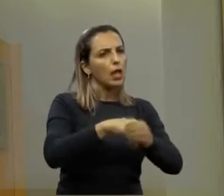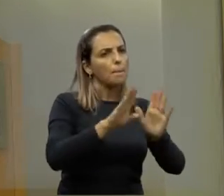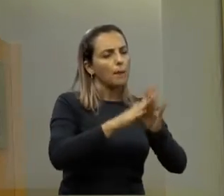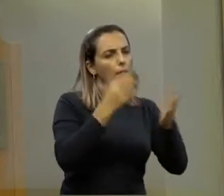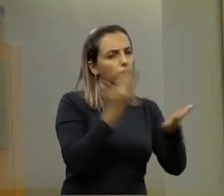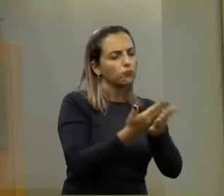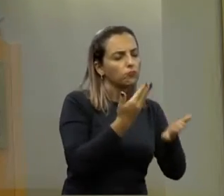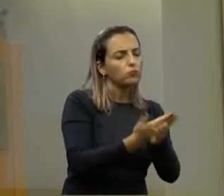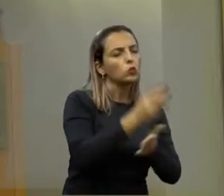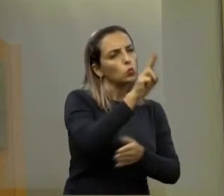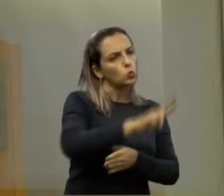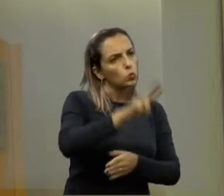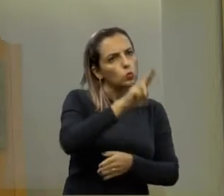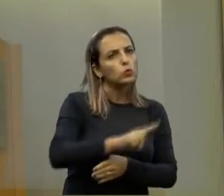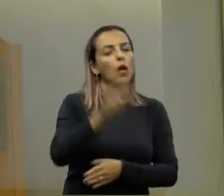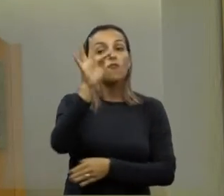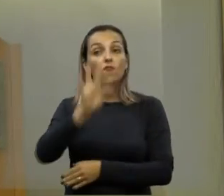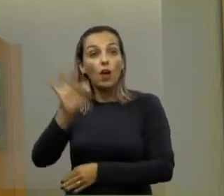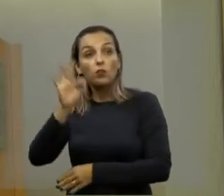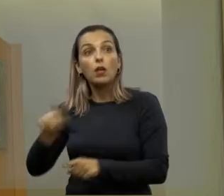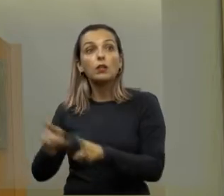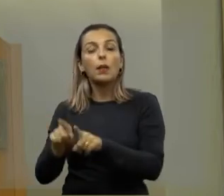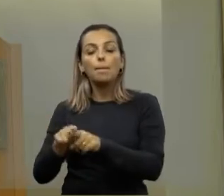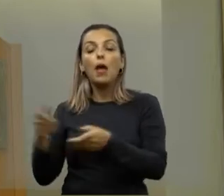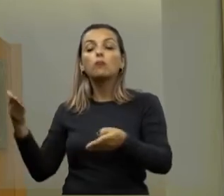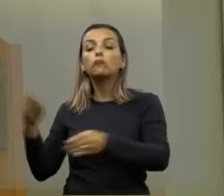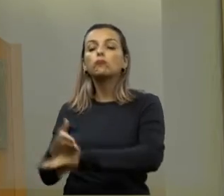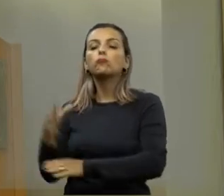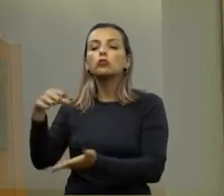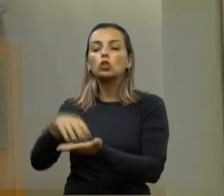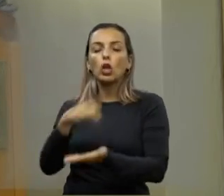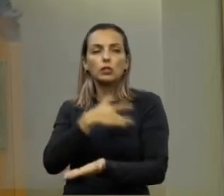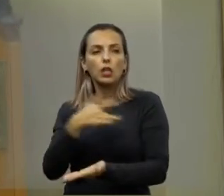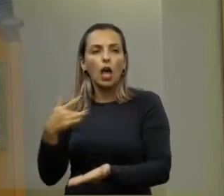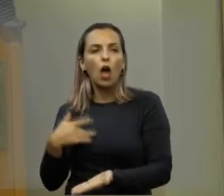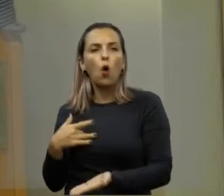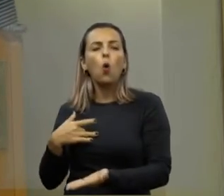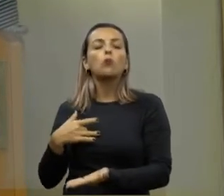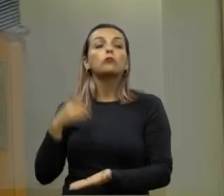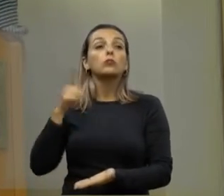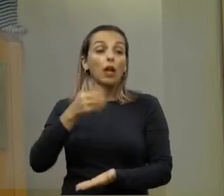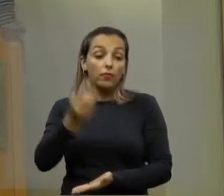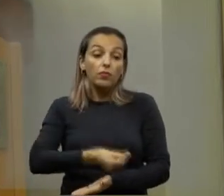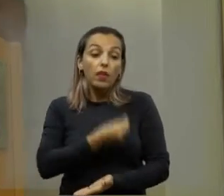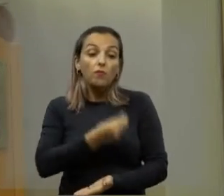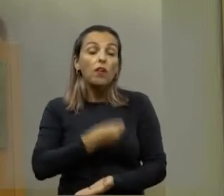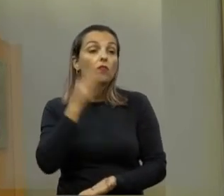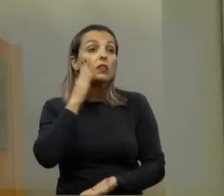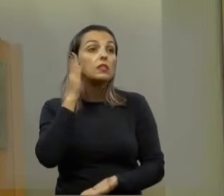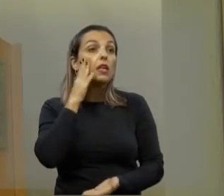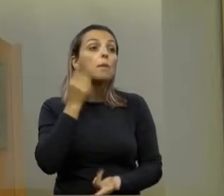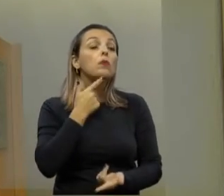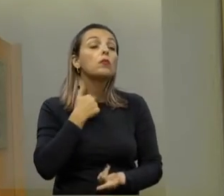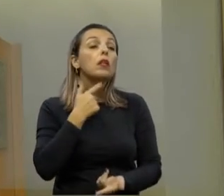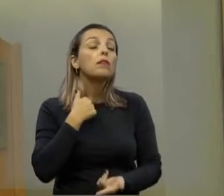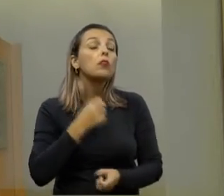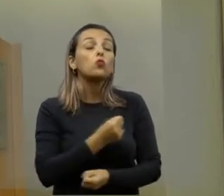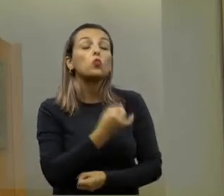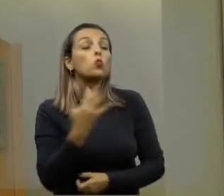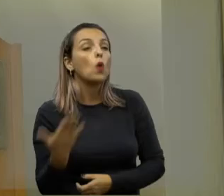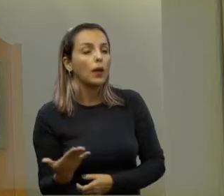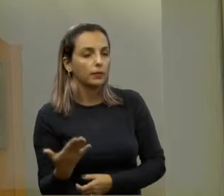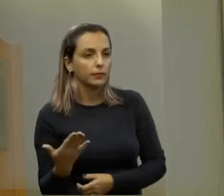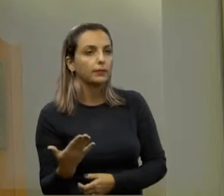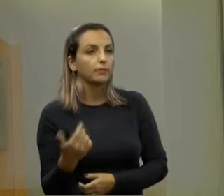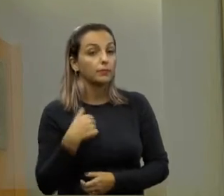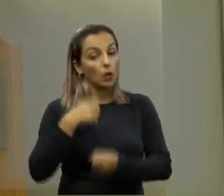escola e na nossa universidade porque ela vai no posto de saúde Gerson na farmácia a juventude vive na cidade e sabe quais são os seus anseios E